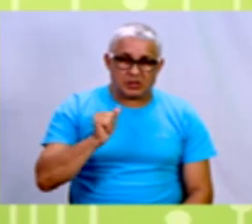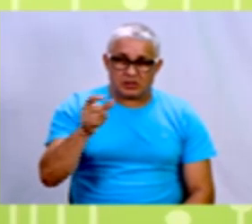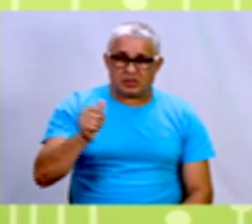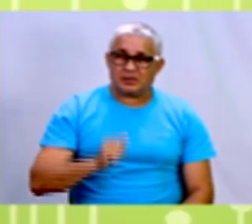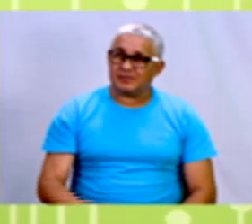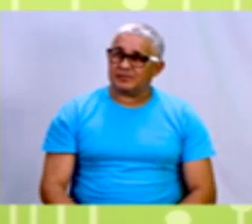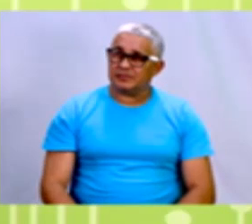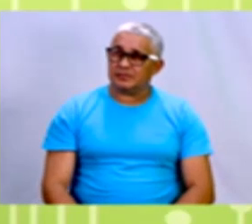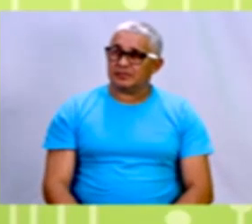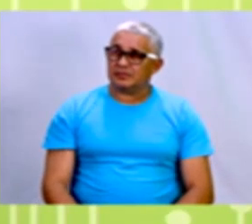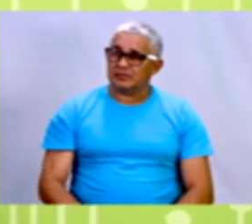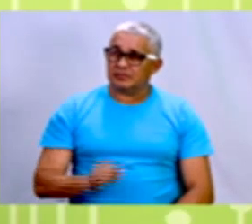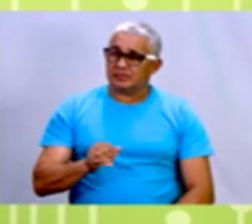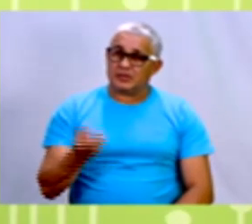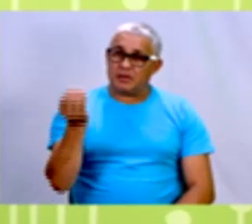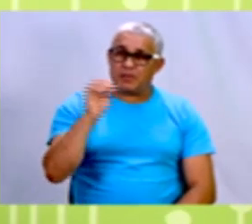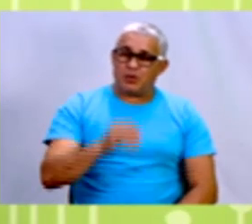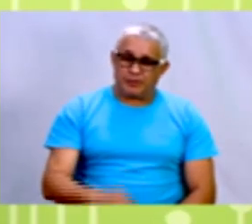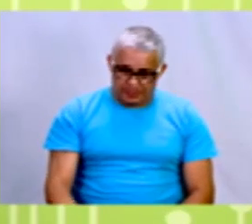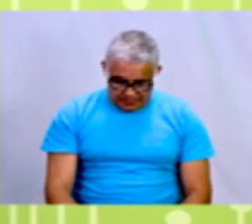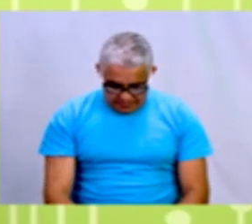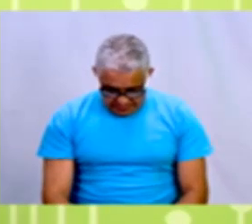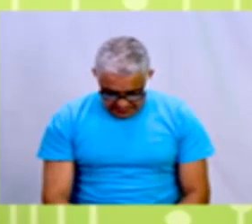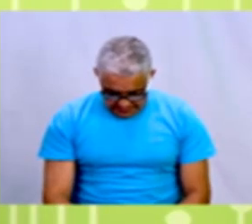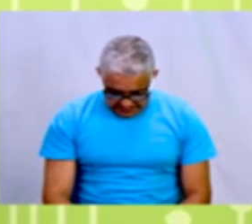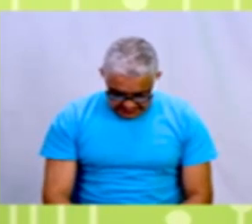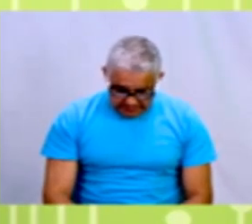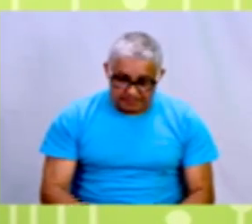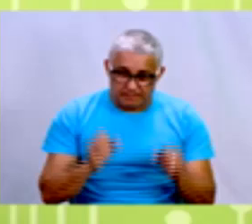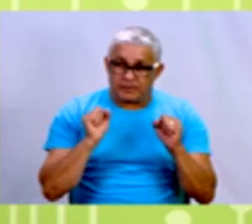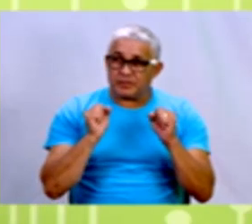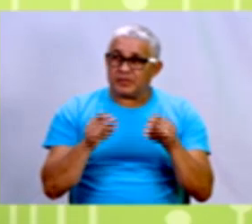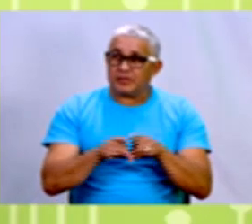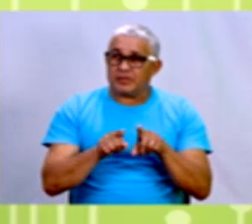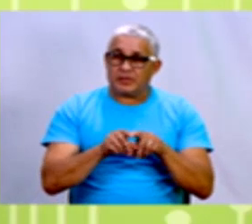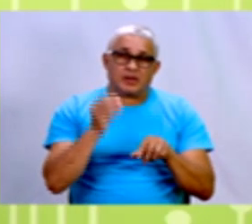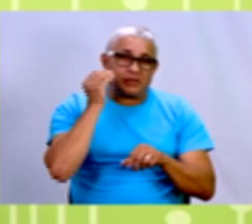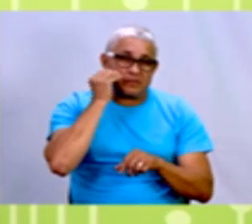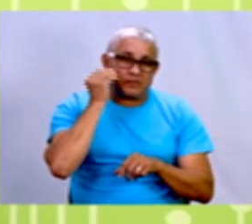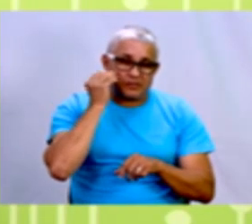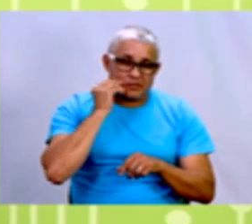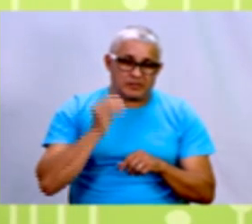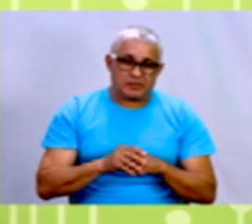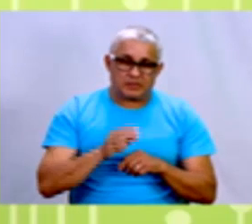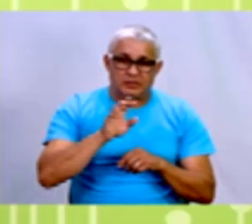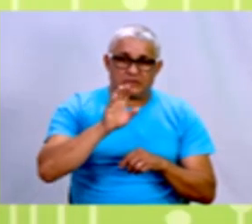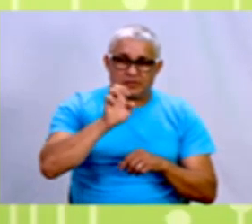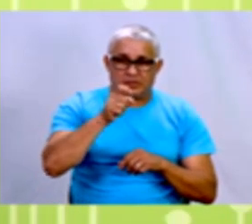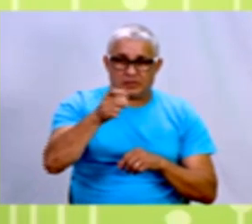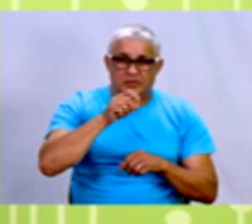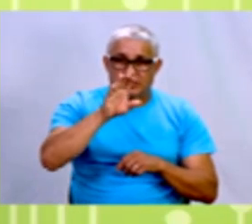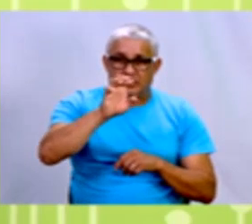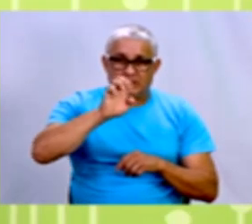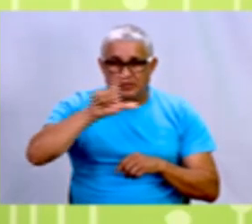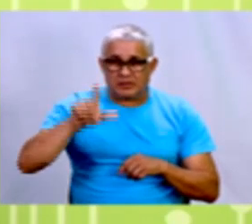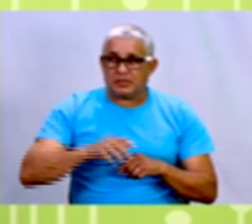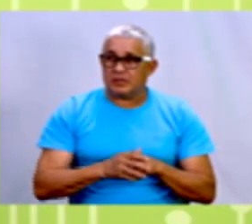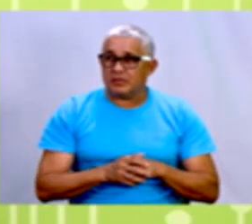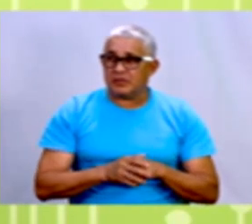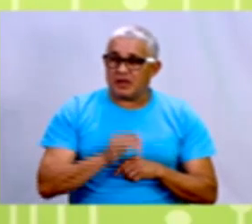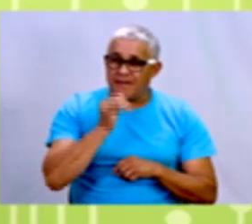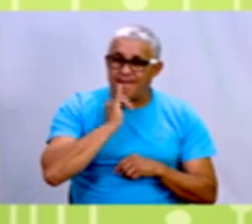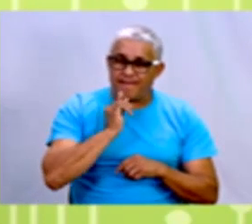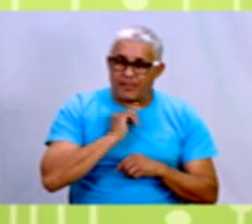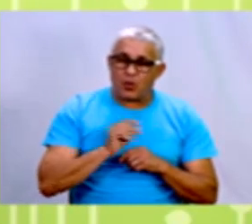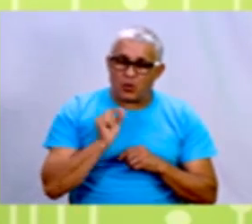né? Se a gente for colocar, vocês podem até pegar depois para fazer esse teste no próprio Excel, para pegar aquele exemplo